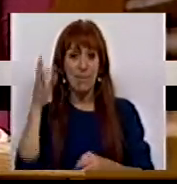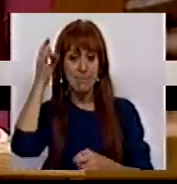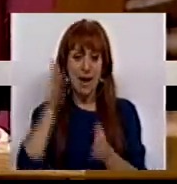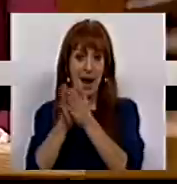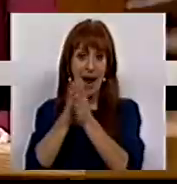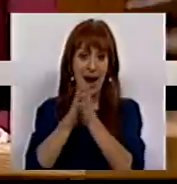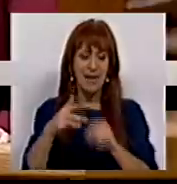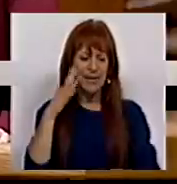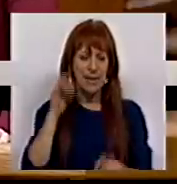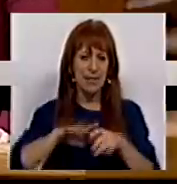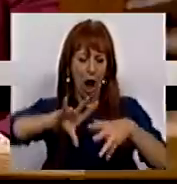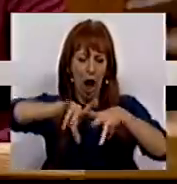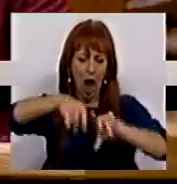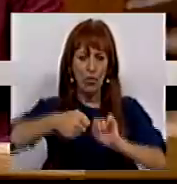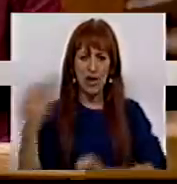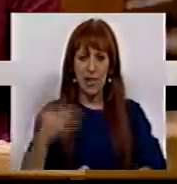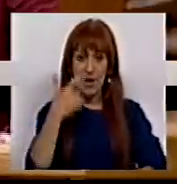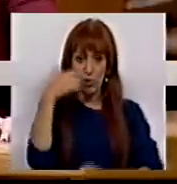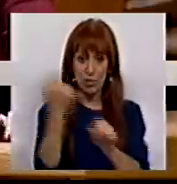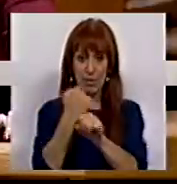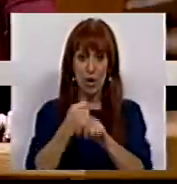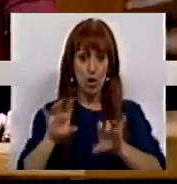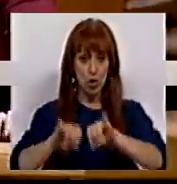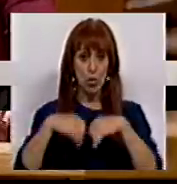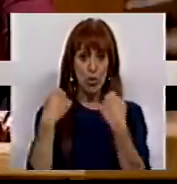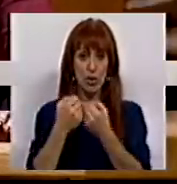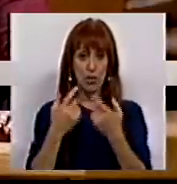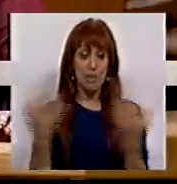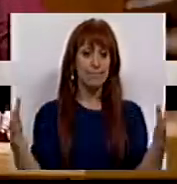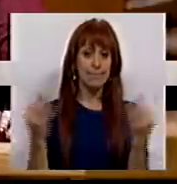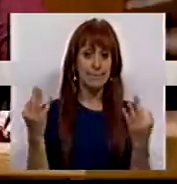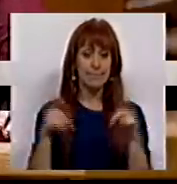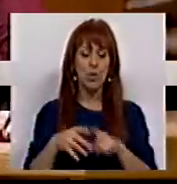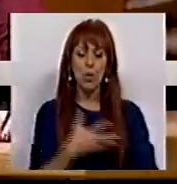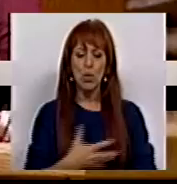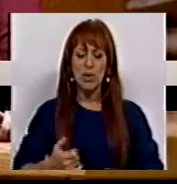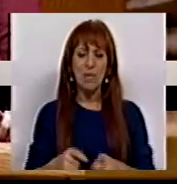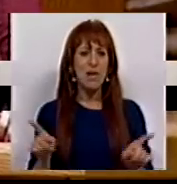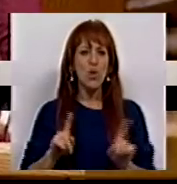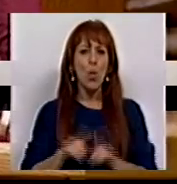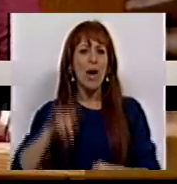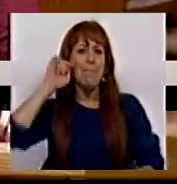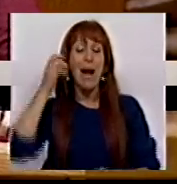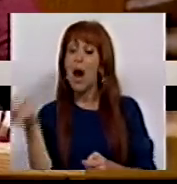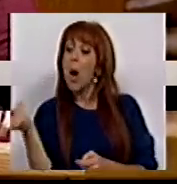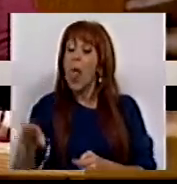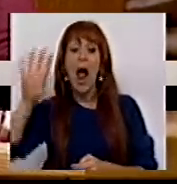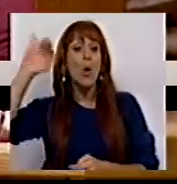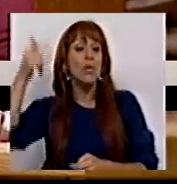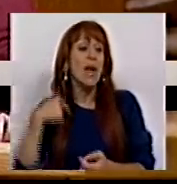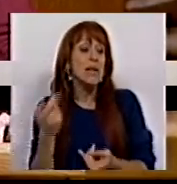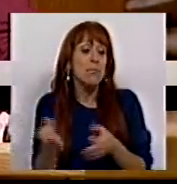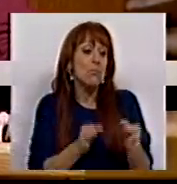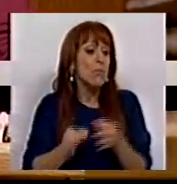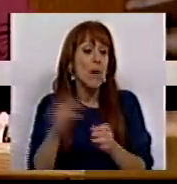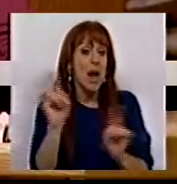exploração, tentativa de destruição de direitos laborais e sociais. De facto, o desemprego não é um dano colateral de um qualquer